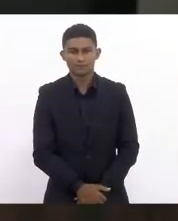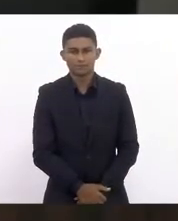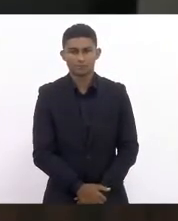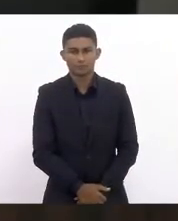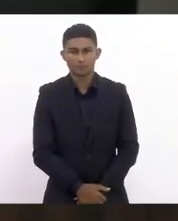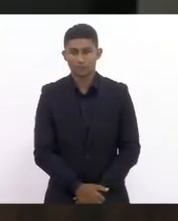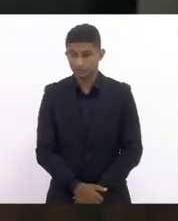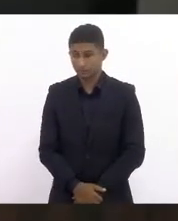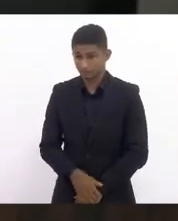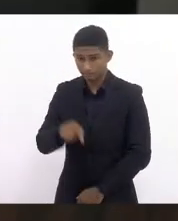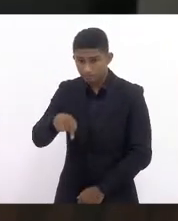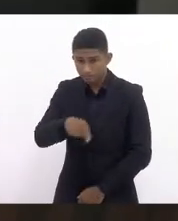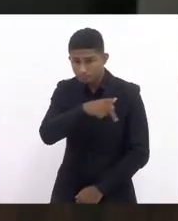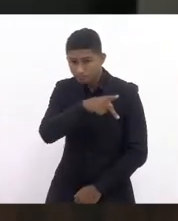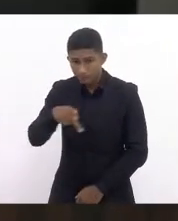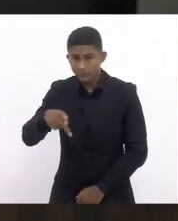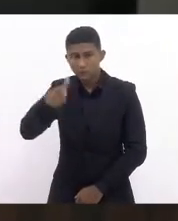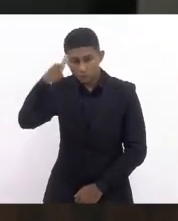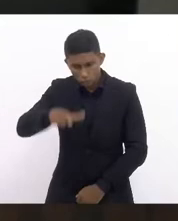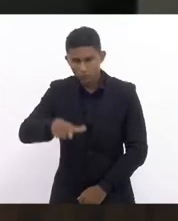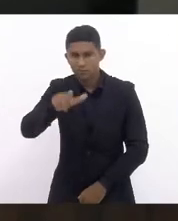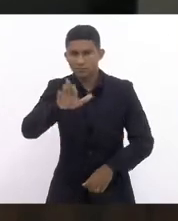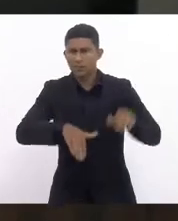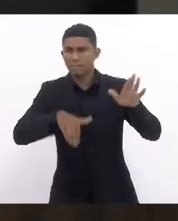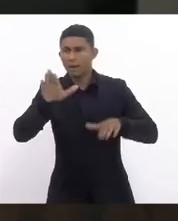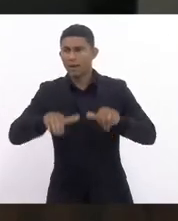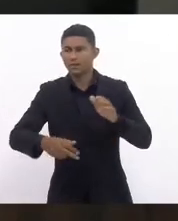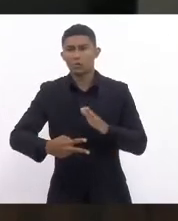A presidência irá proceder à segunda chamada.